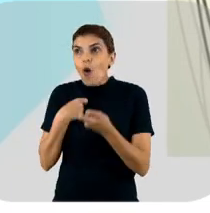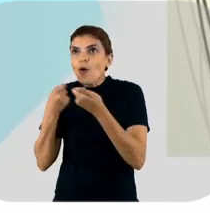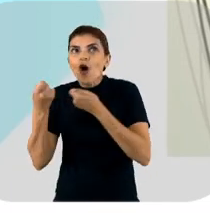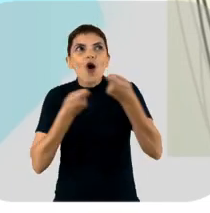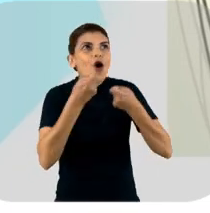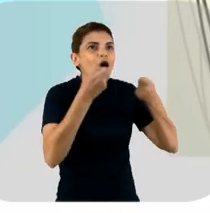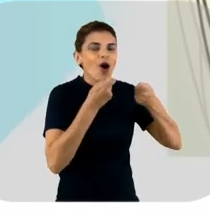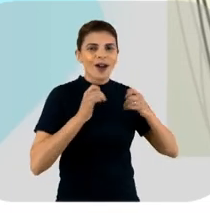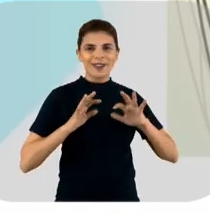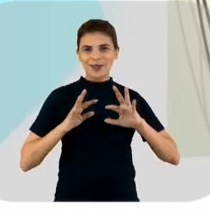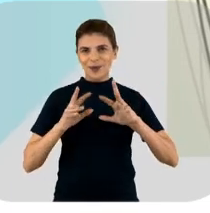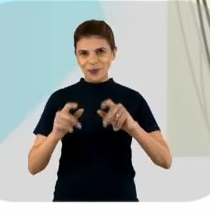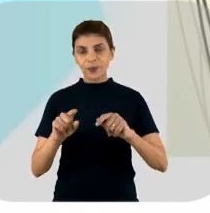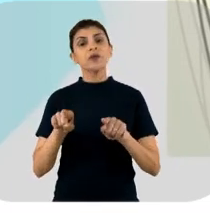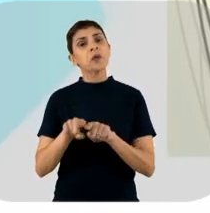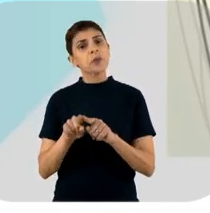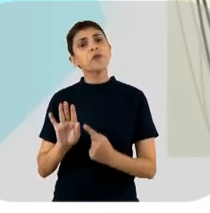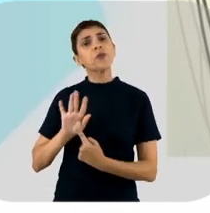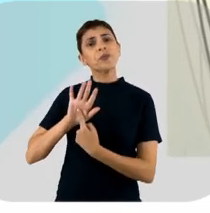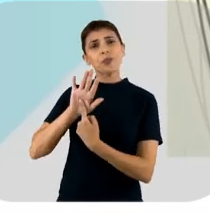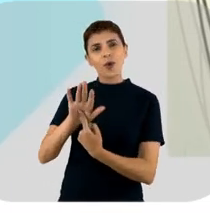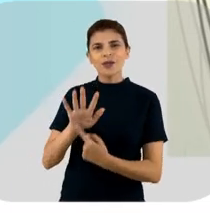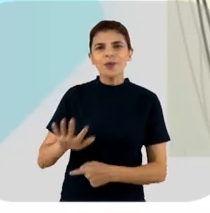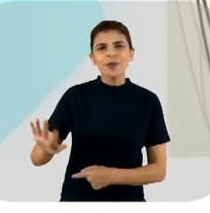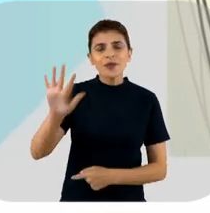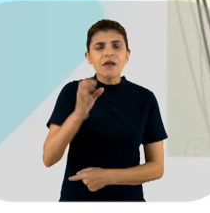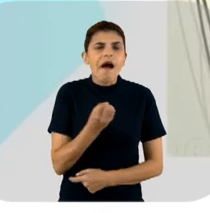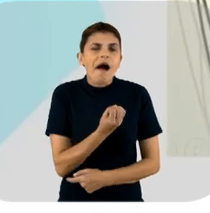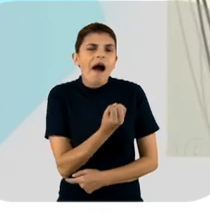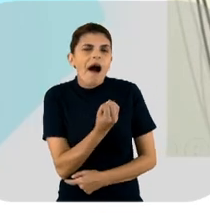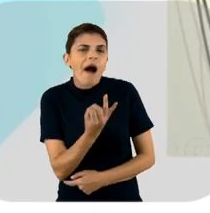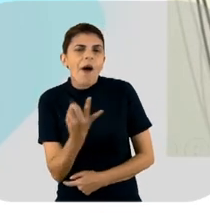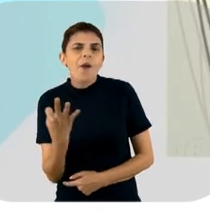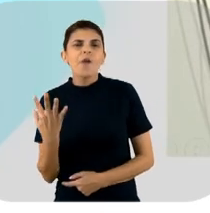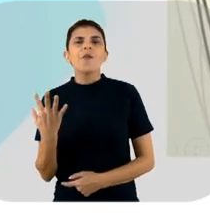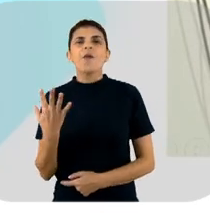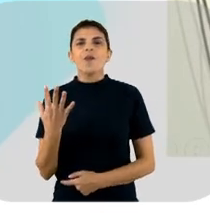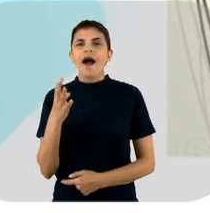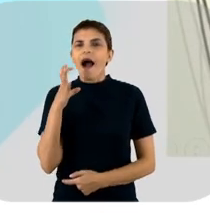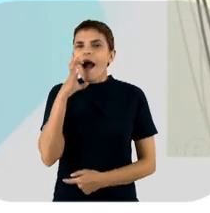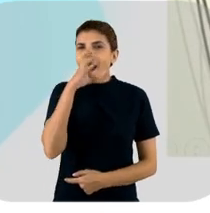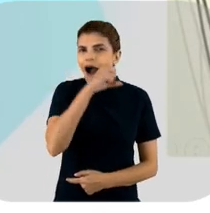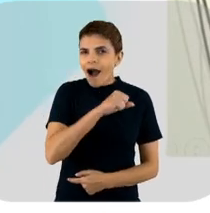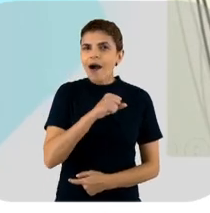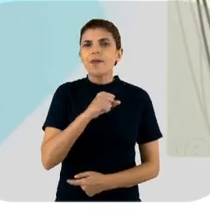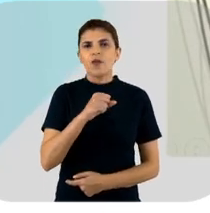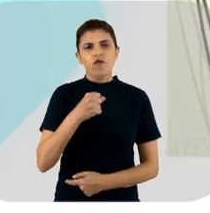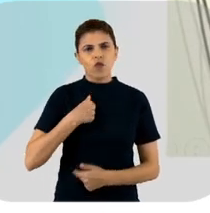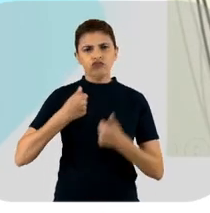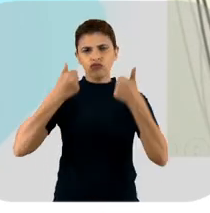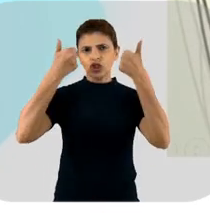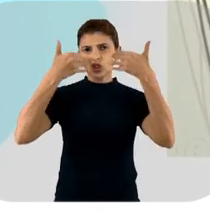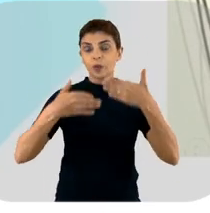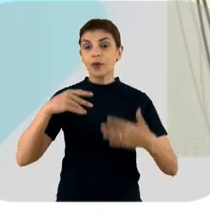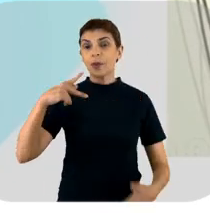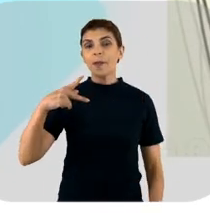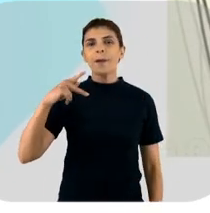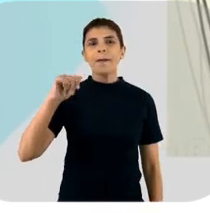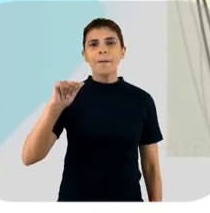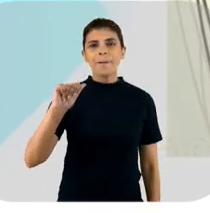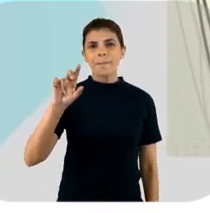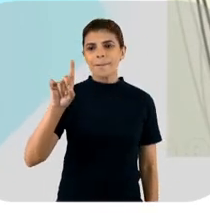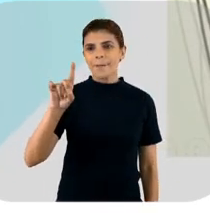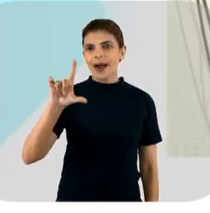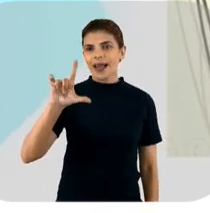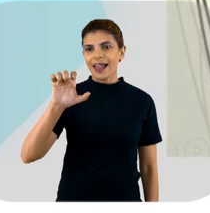tudo isso. Depois eu vou mostrar algumas rápidas, já vou falar primeiro.